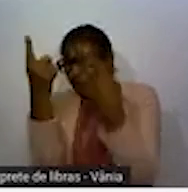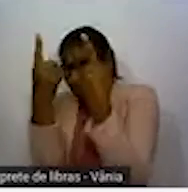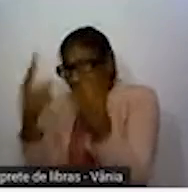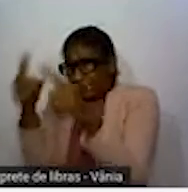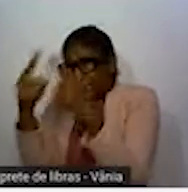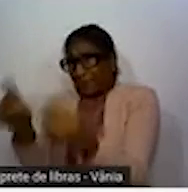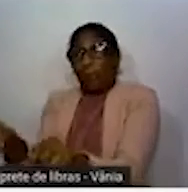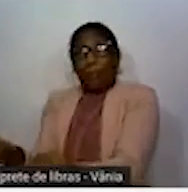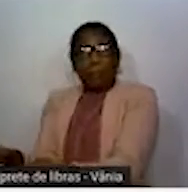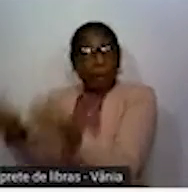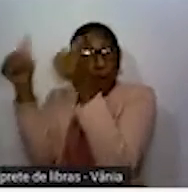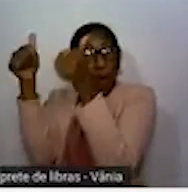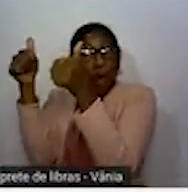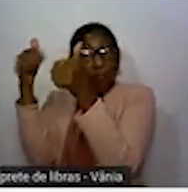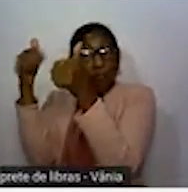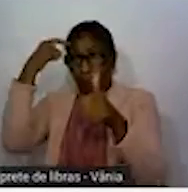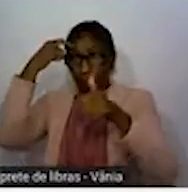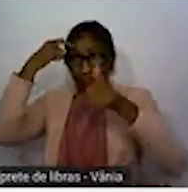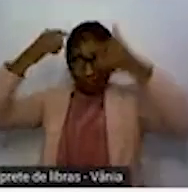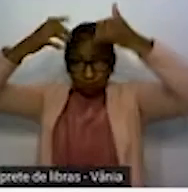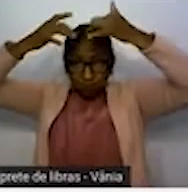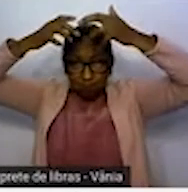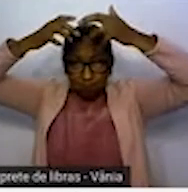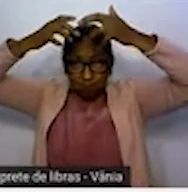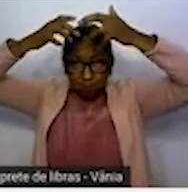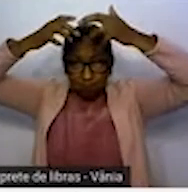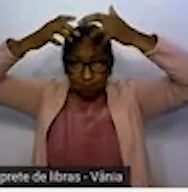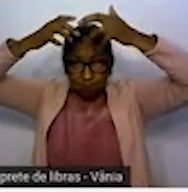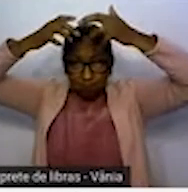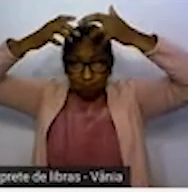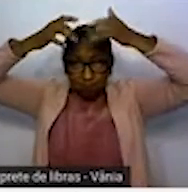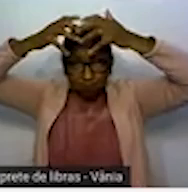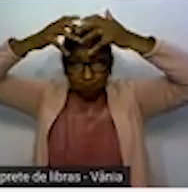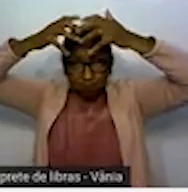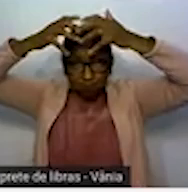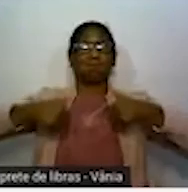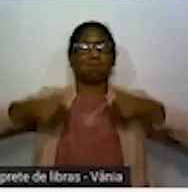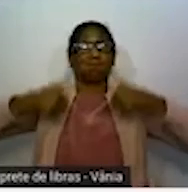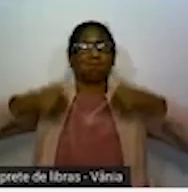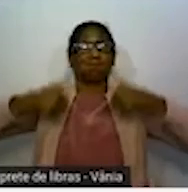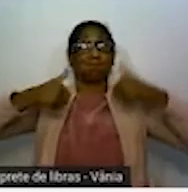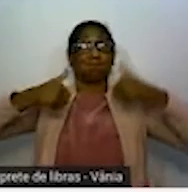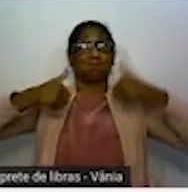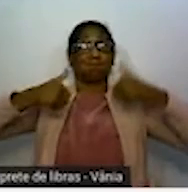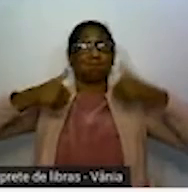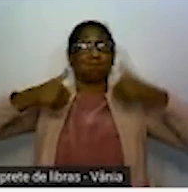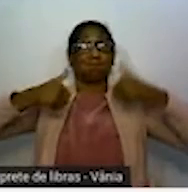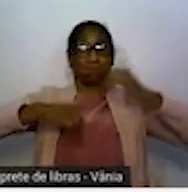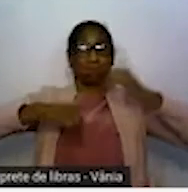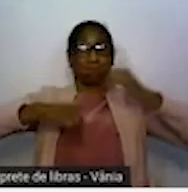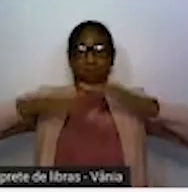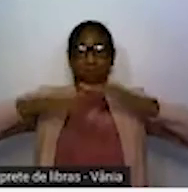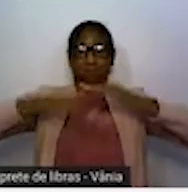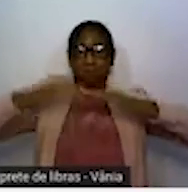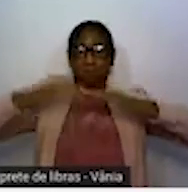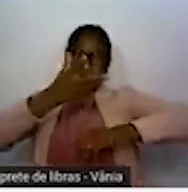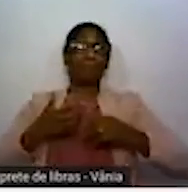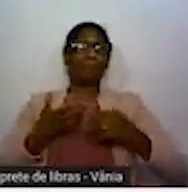e as melhores habilidades desenvolvidas por isso que nós optamos por priorizar a rede